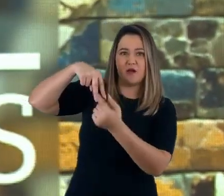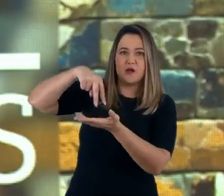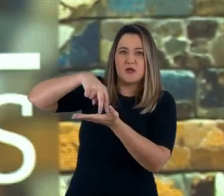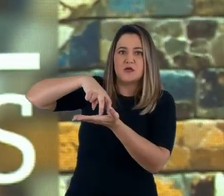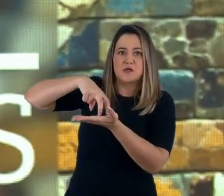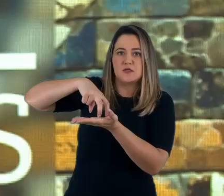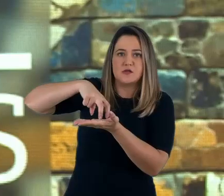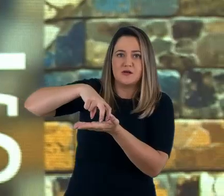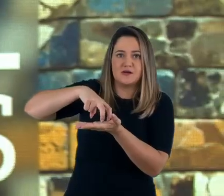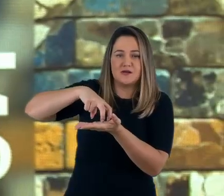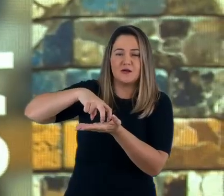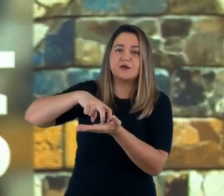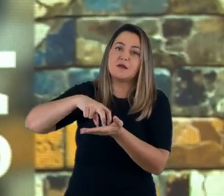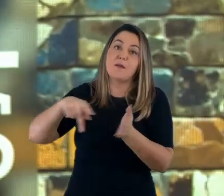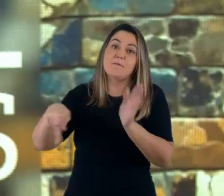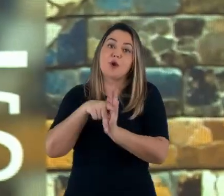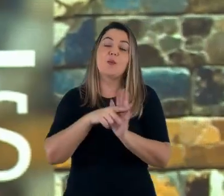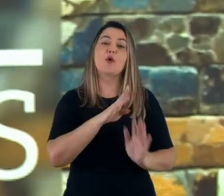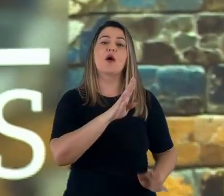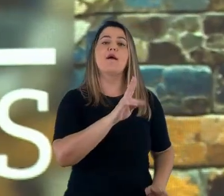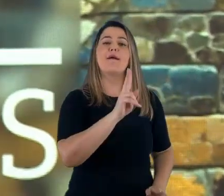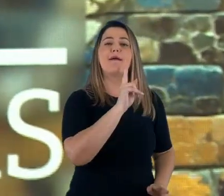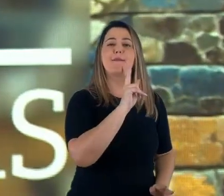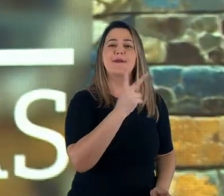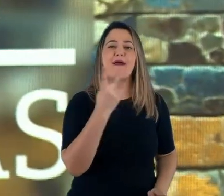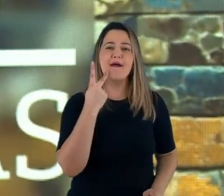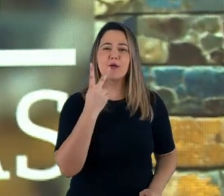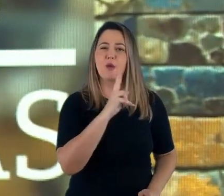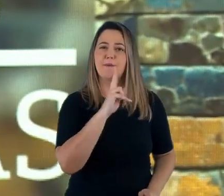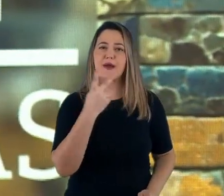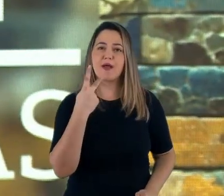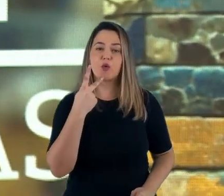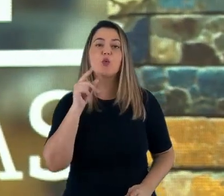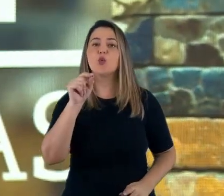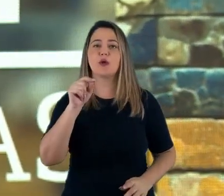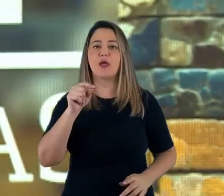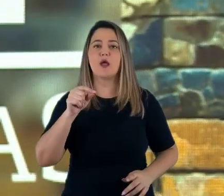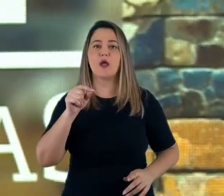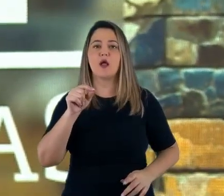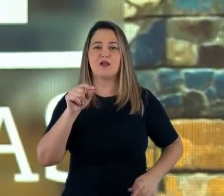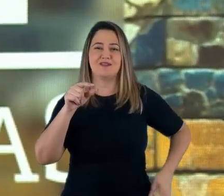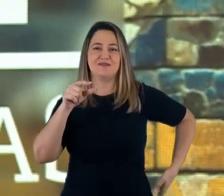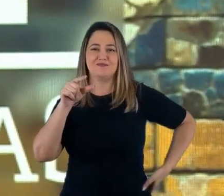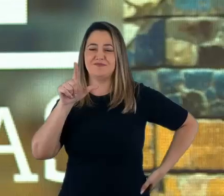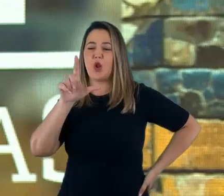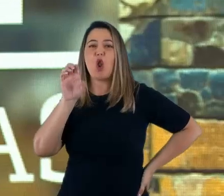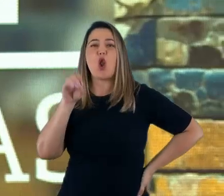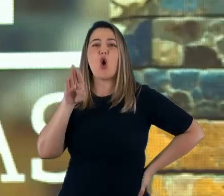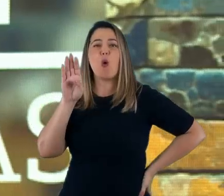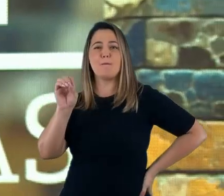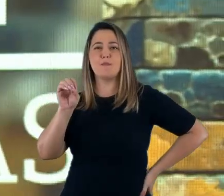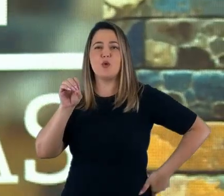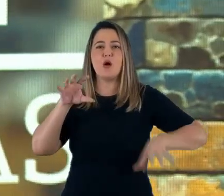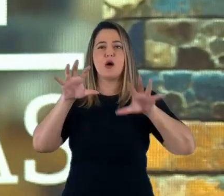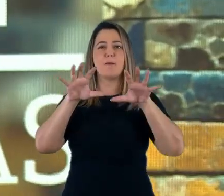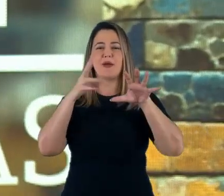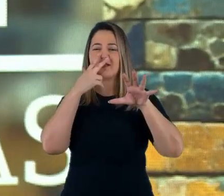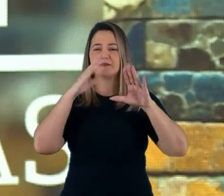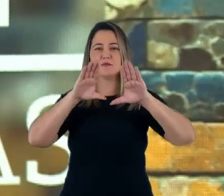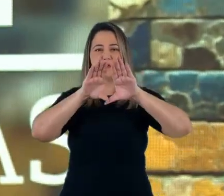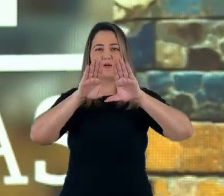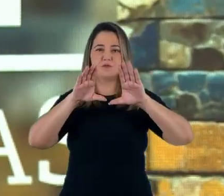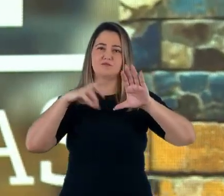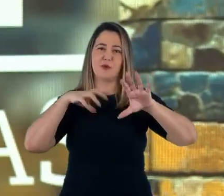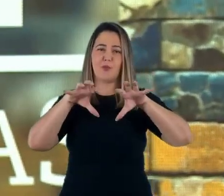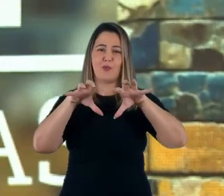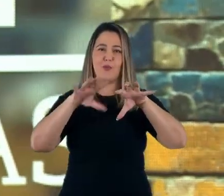vacilaram, no hebraico está dizendo literalmente a articulação dos seus lombos ficaram frouxas. Os lombos,